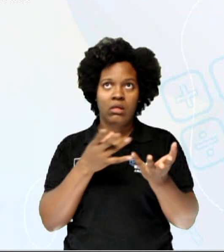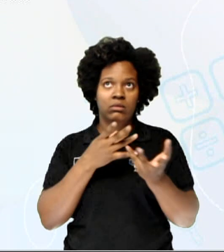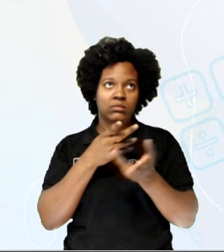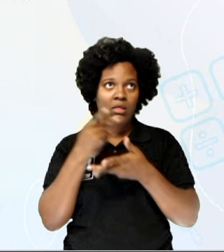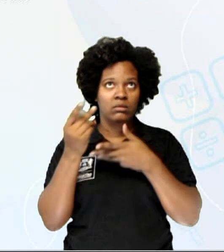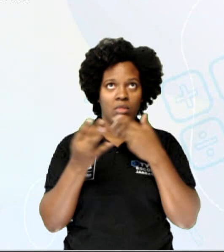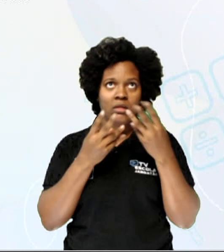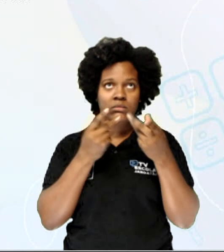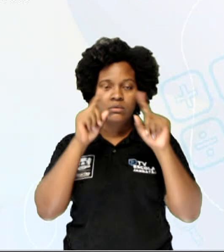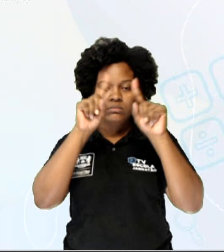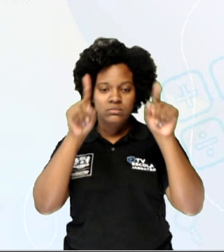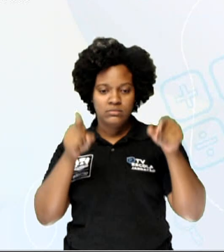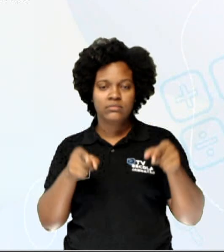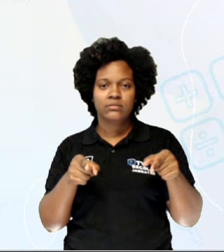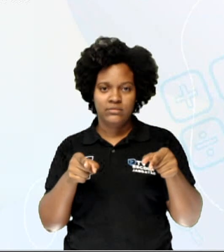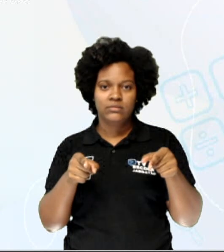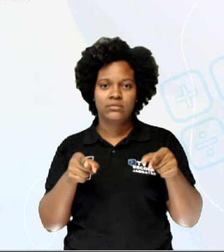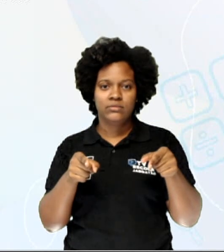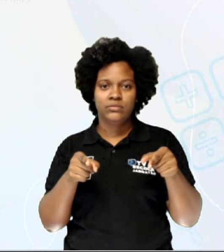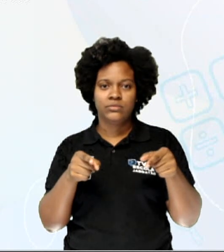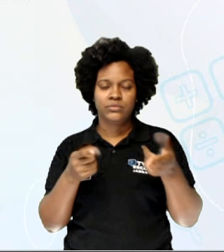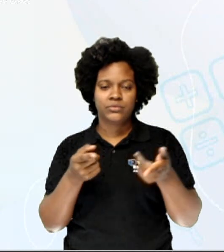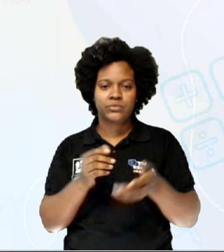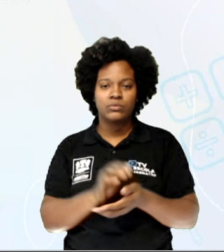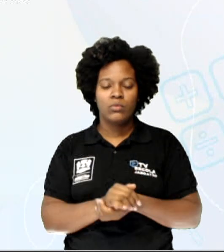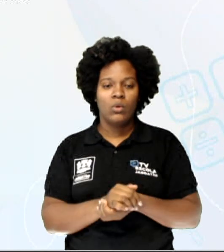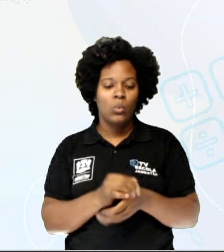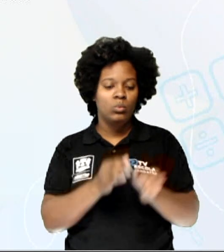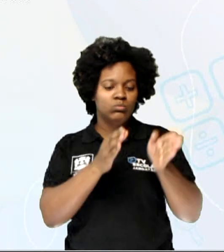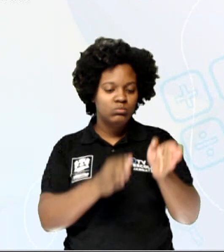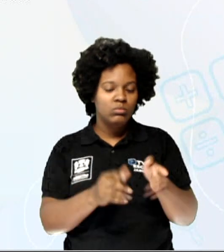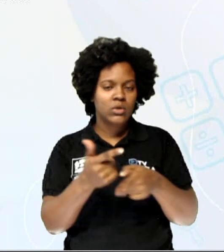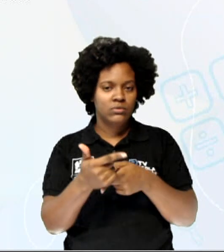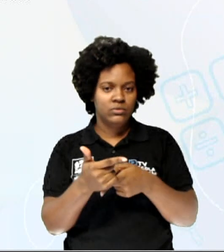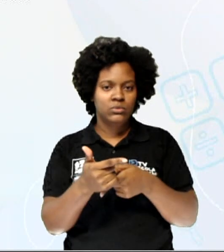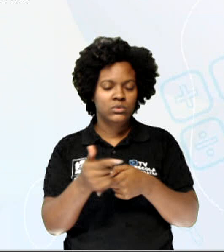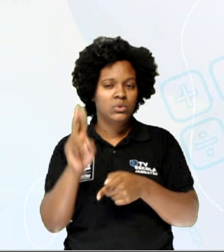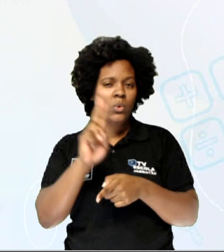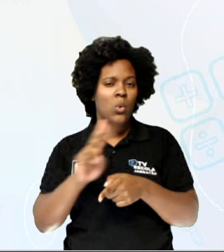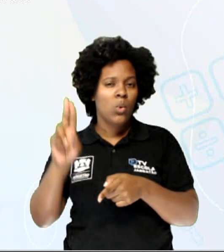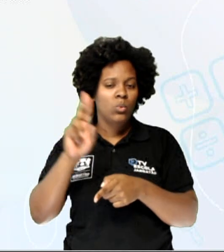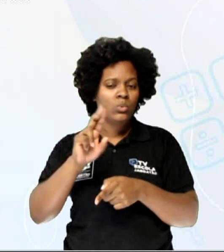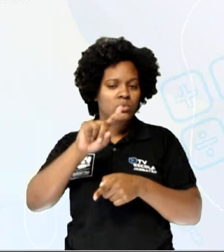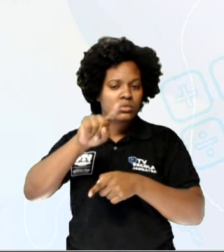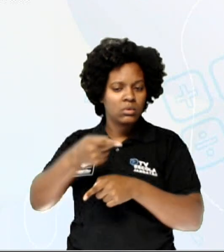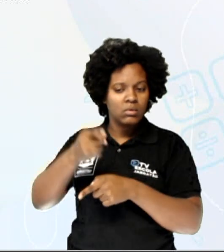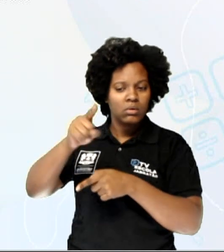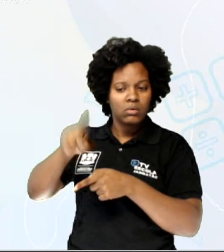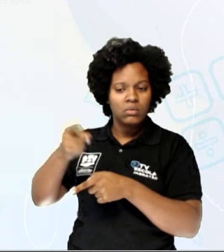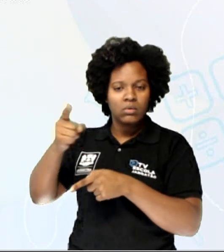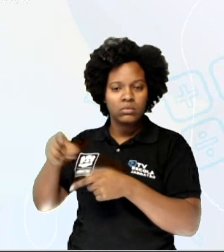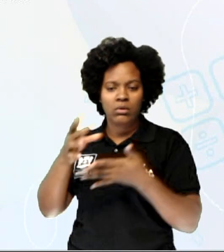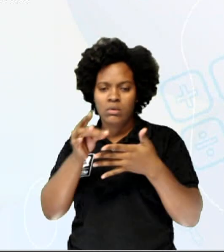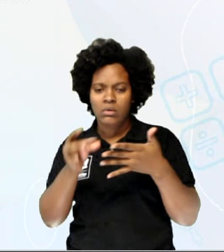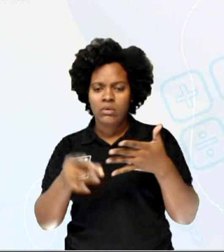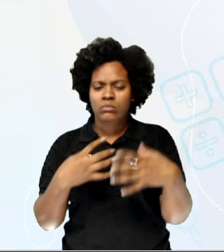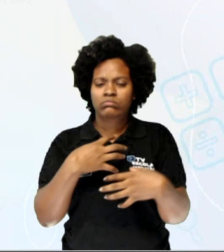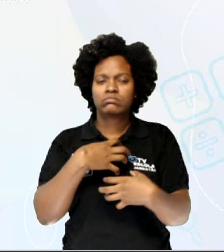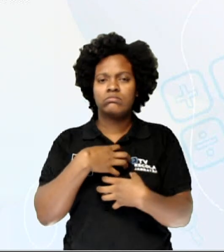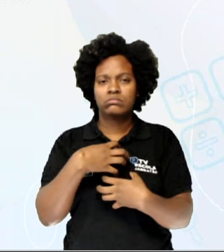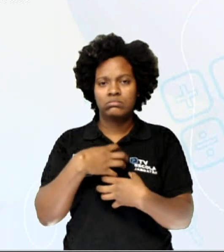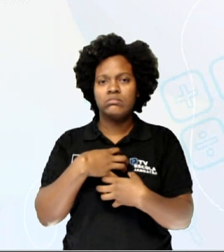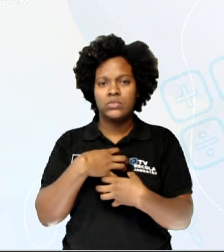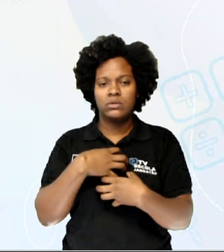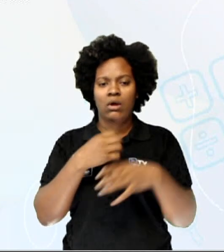blá, fecha aspas, segundo parágrafo. O uso das vírgulas tem como efeito de sentido